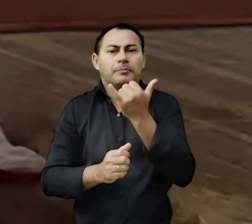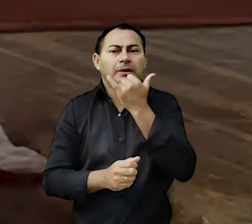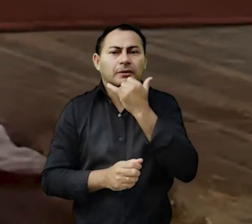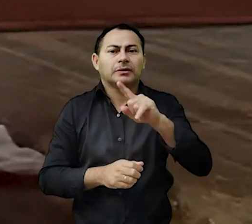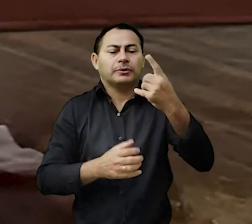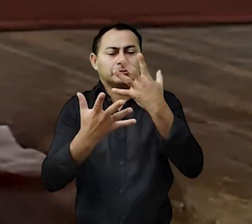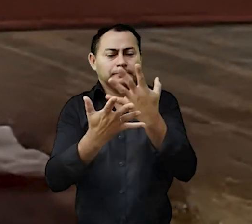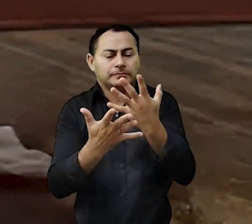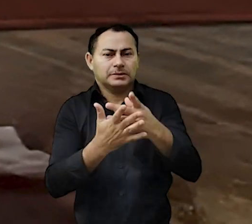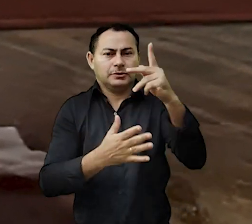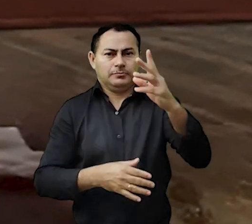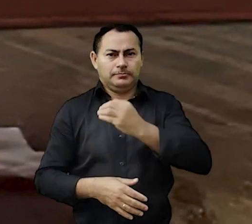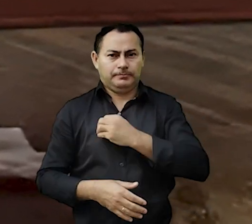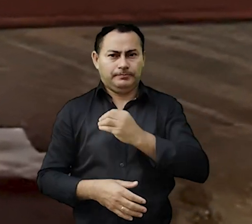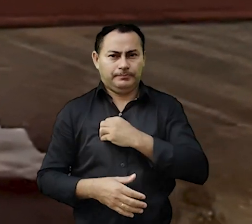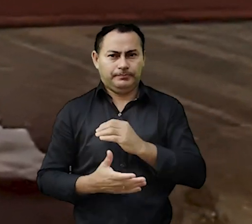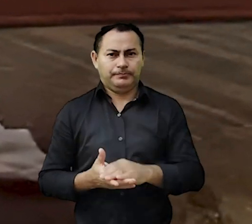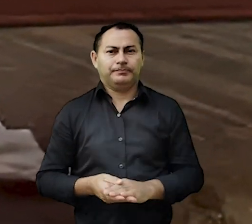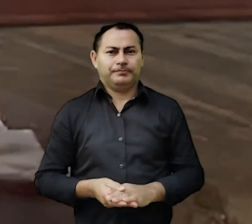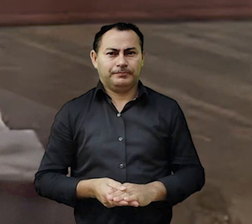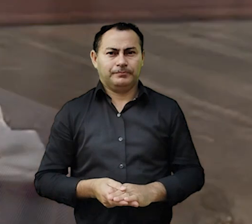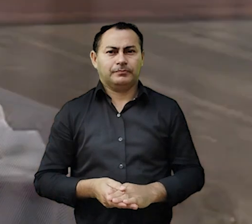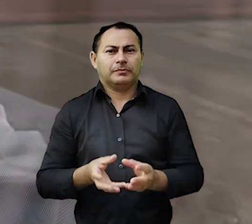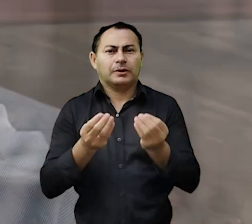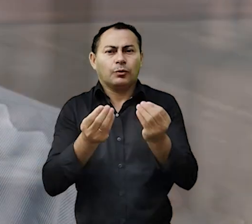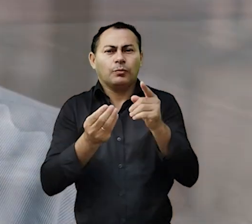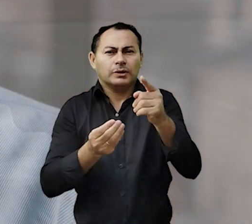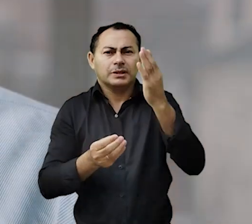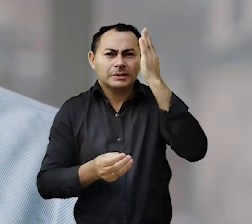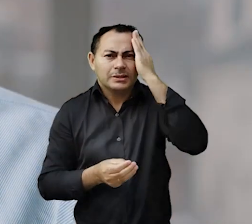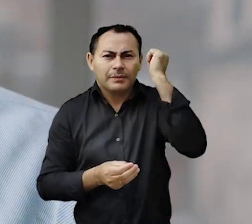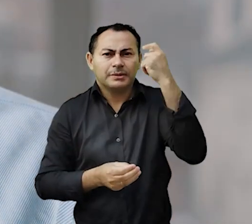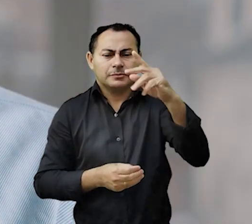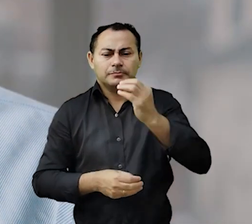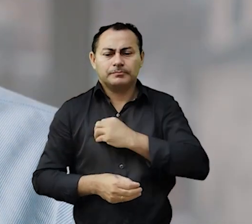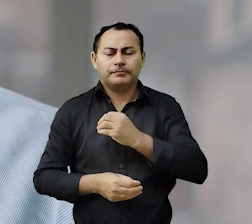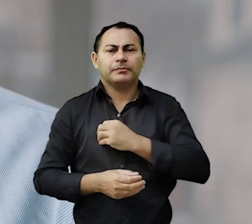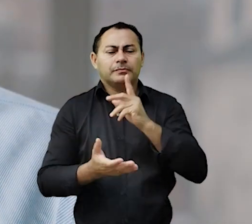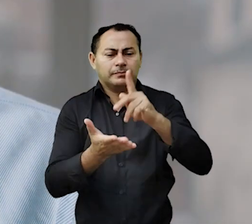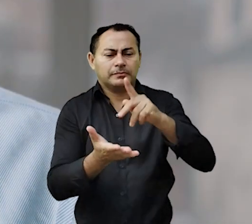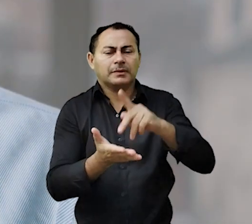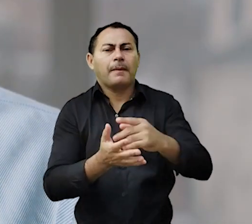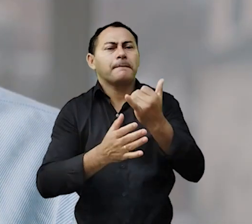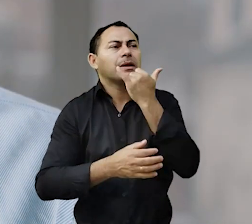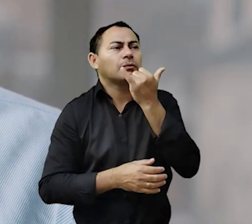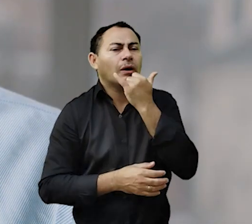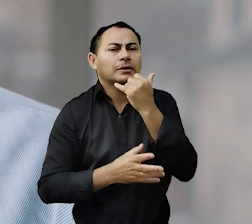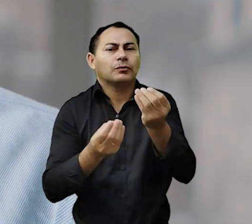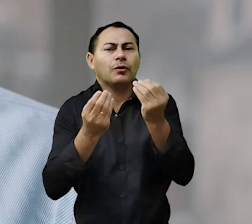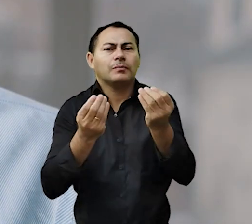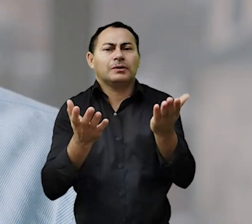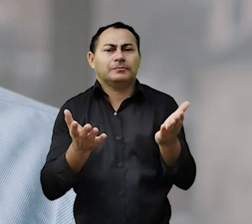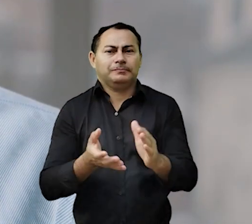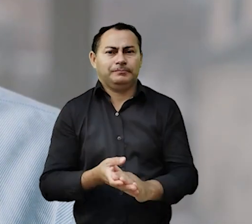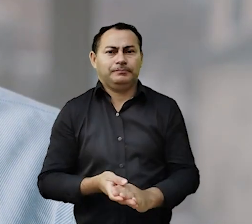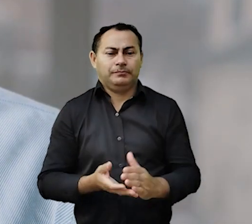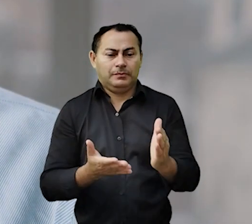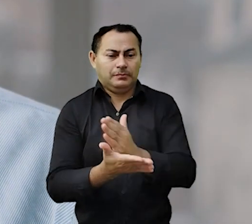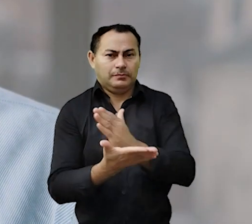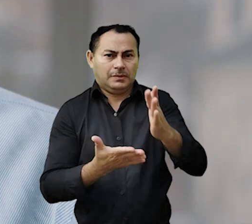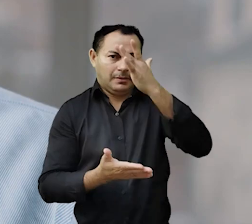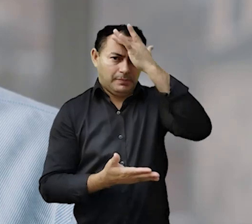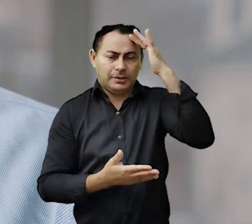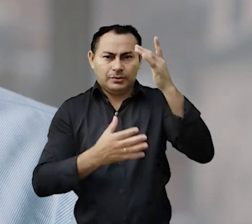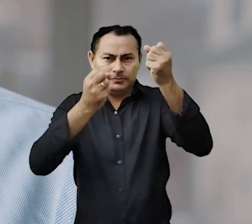a confissão dos seus pecados. Como você sabe que seus pecados foram realmente perdoados?